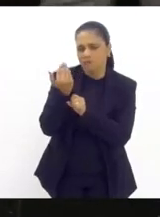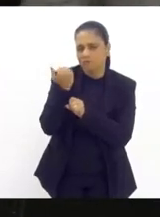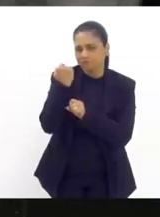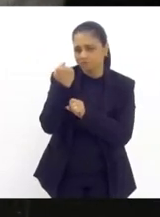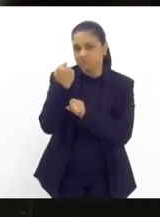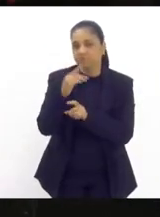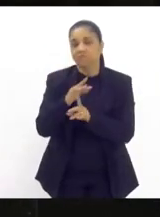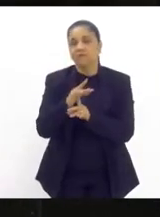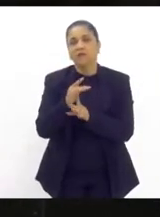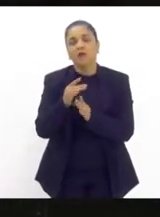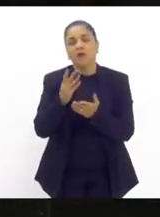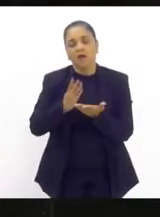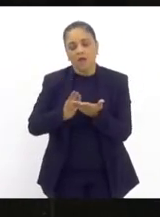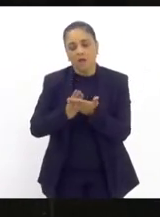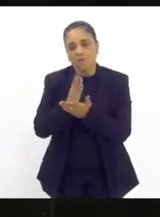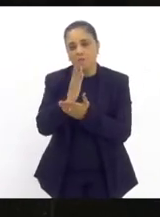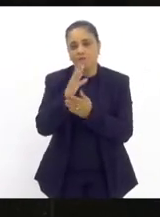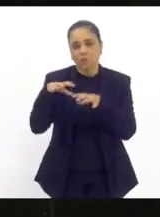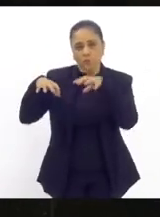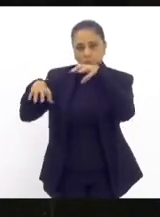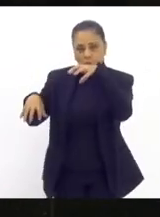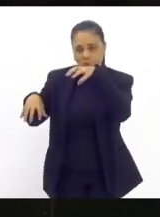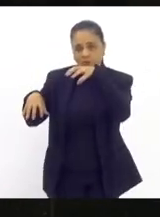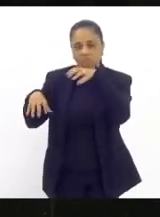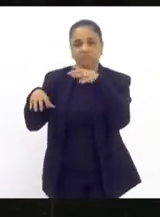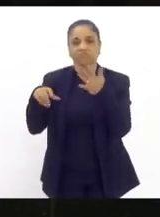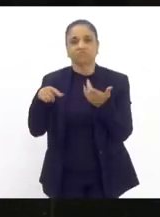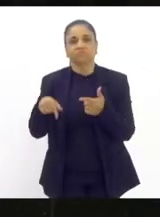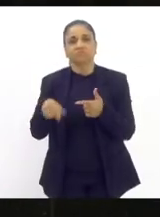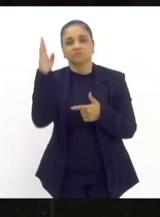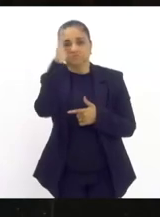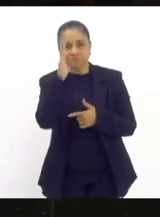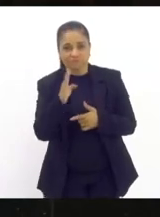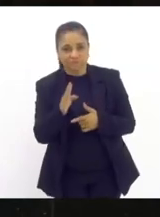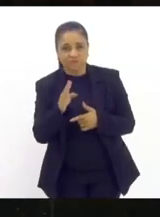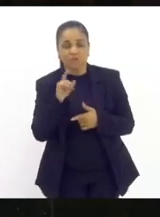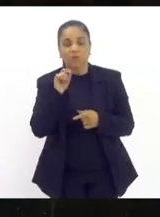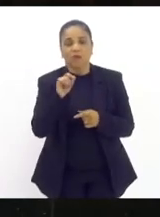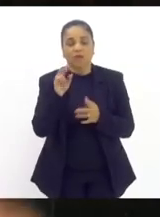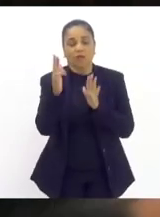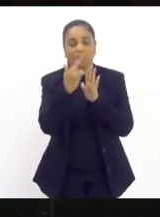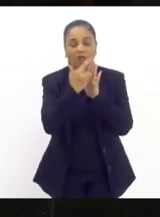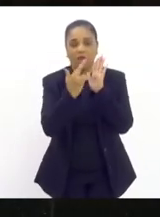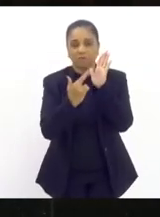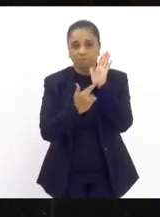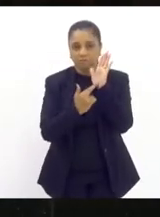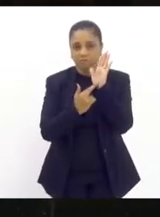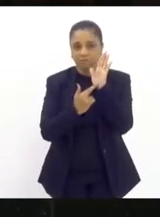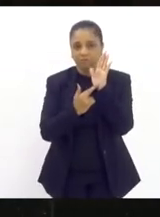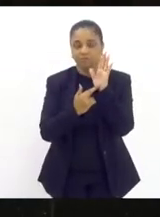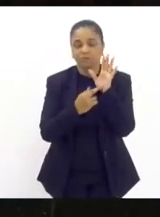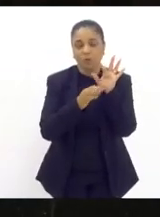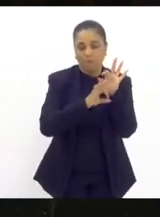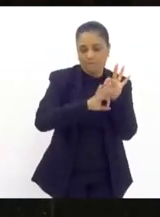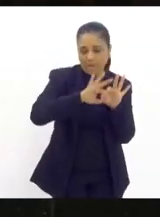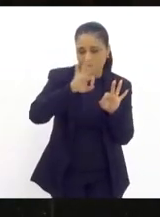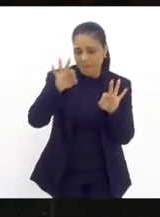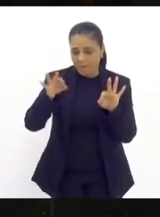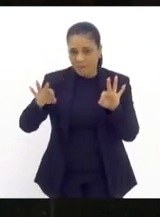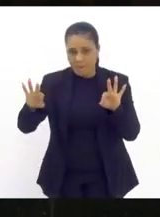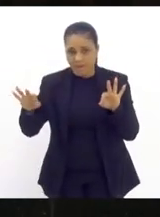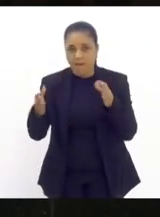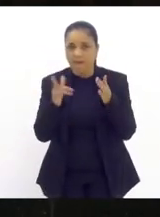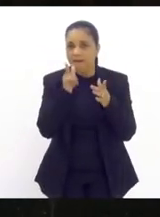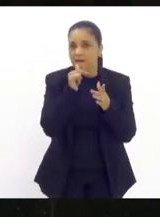no Congresso Nacional o marco regulatório do saneamento básico que prevê como um de seus